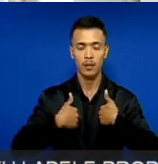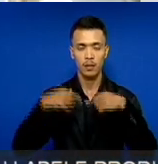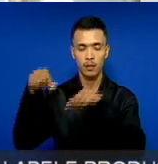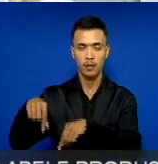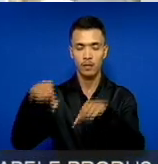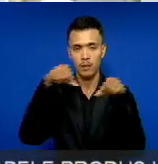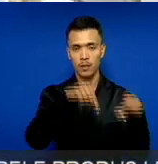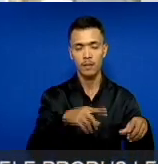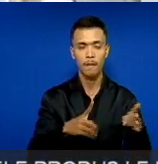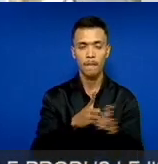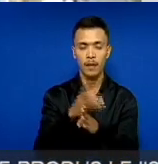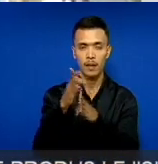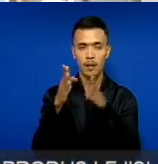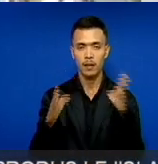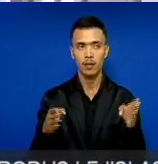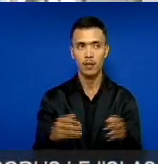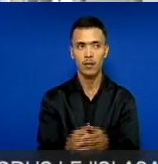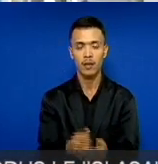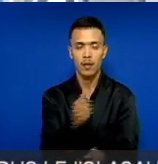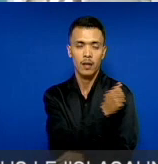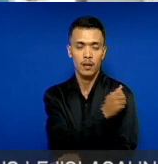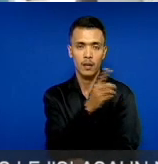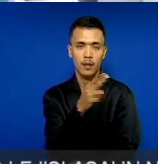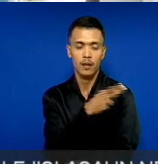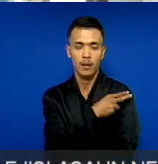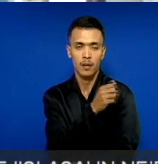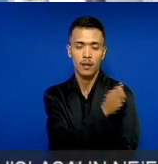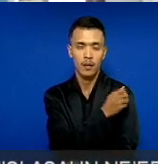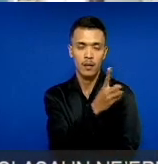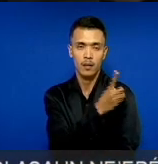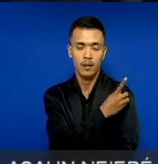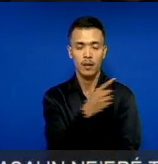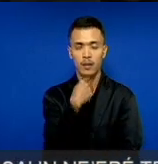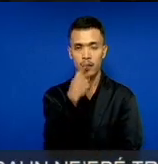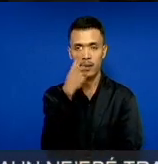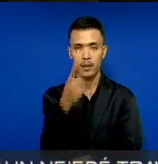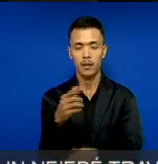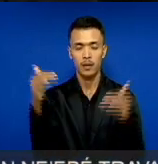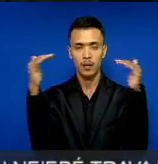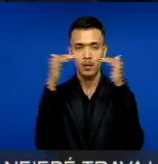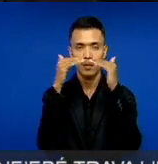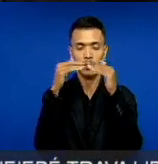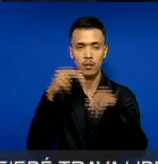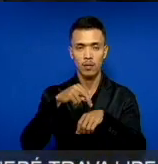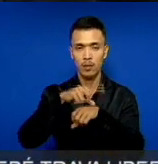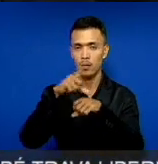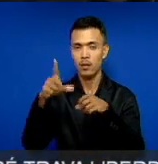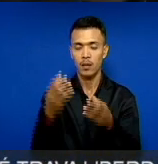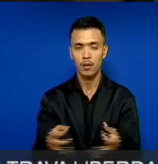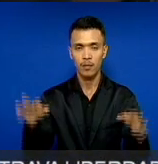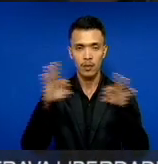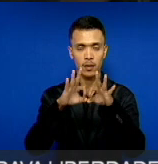deficiência. Diretor Executivo da Associação de Deficiência Timor-Leste, Cesário da Silva, considera Seminário Nacional na importante